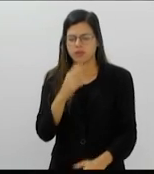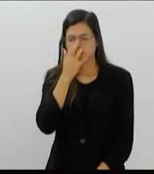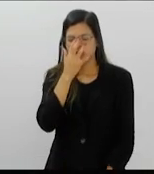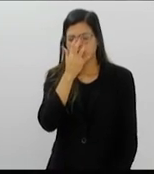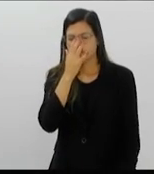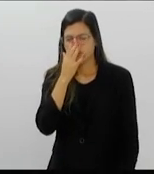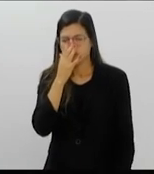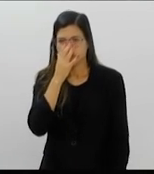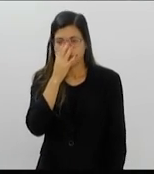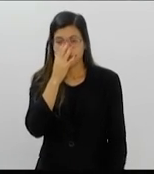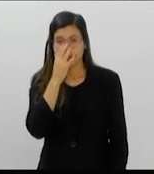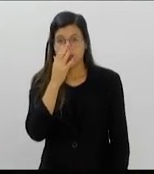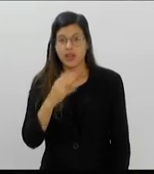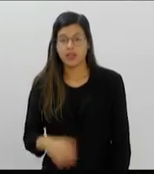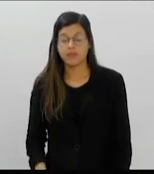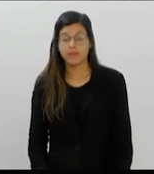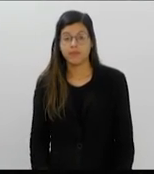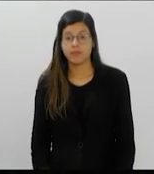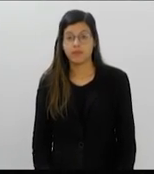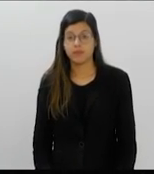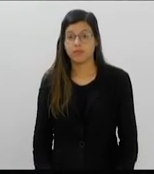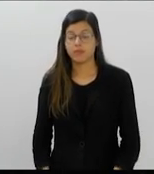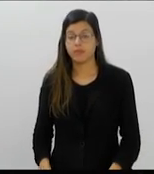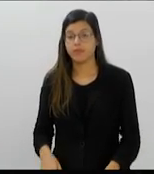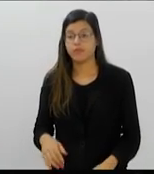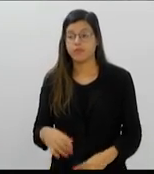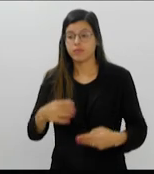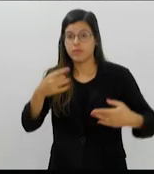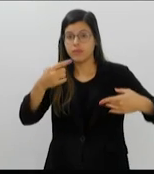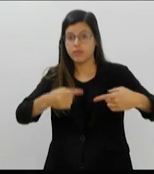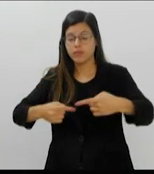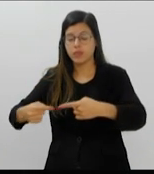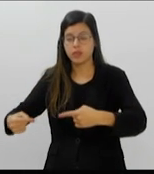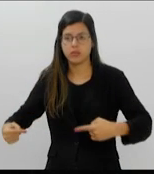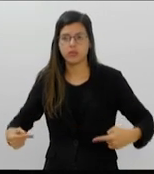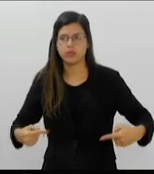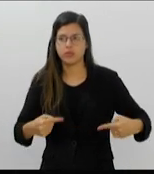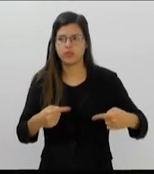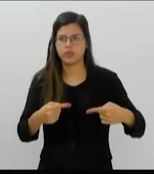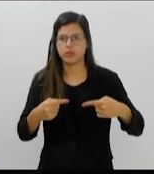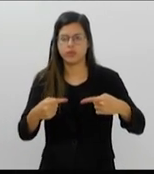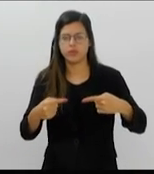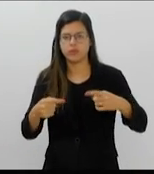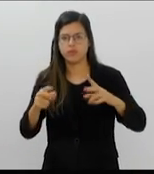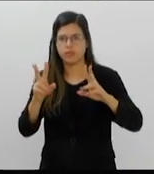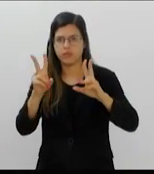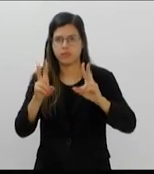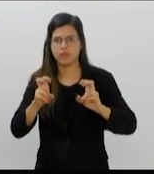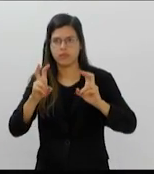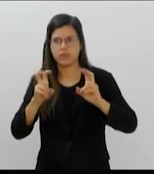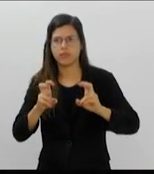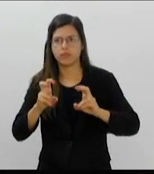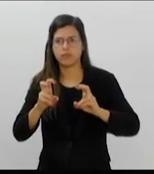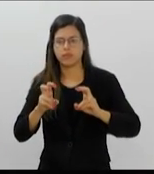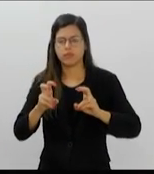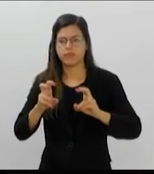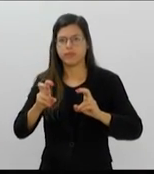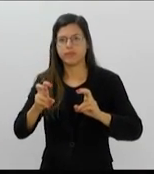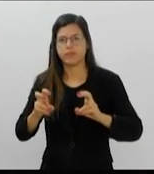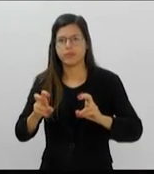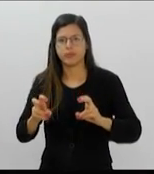está aqui se discutindo um tema